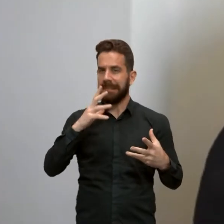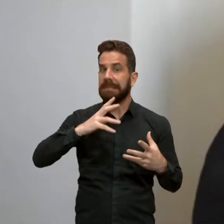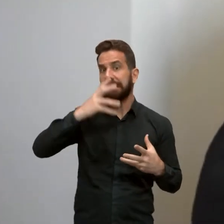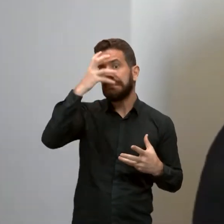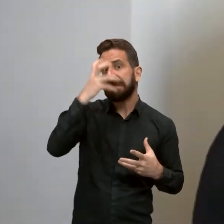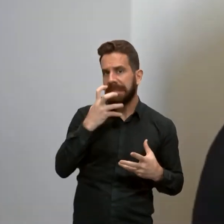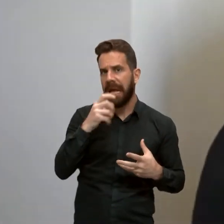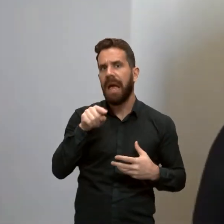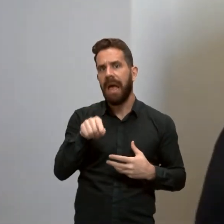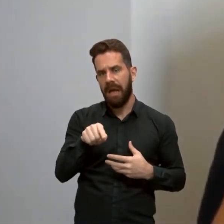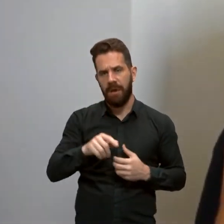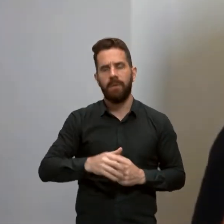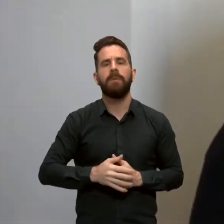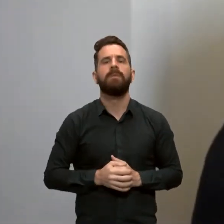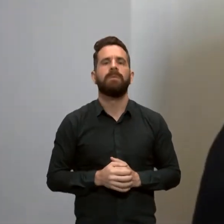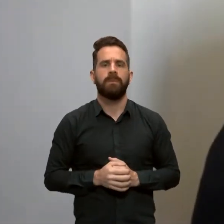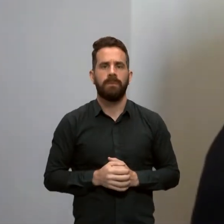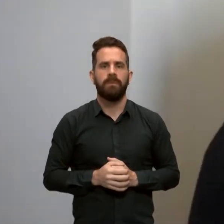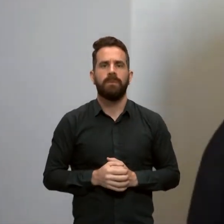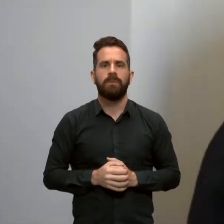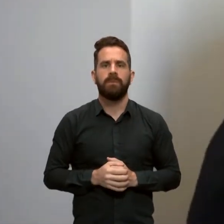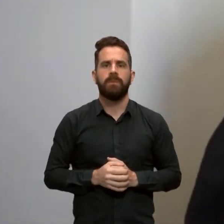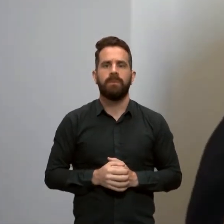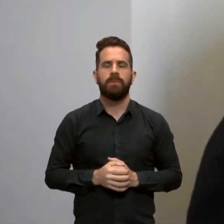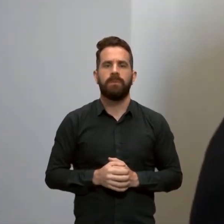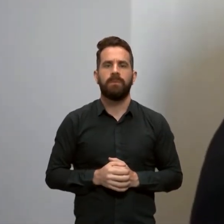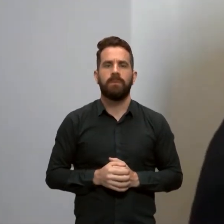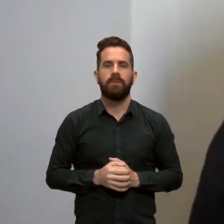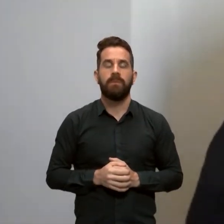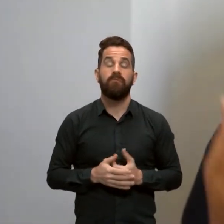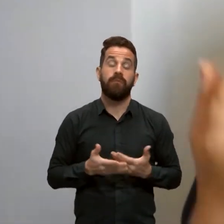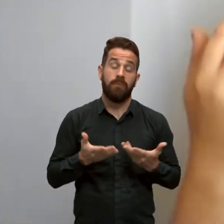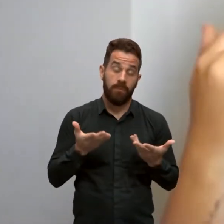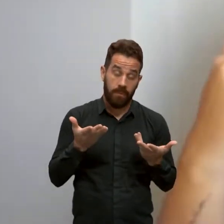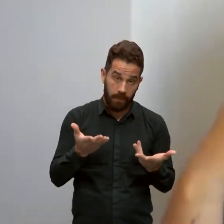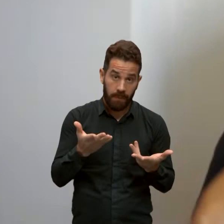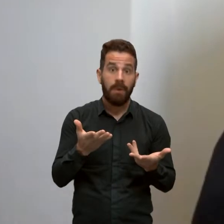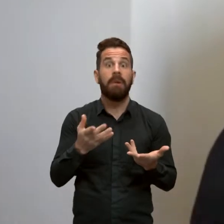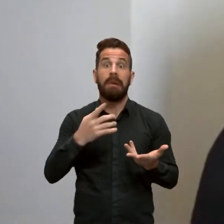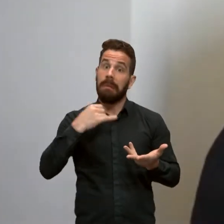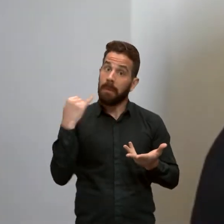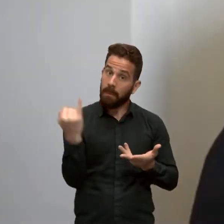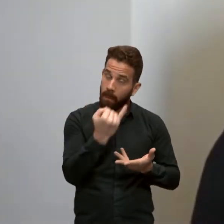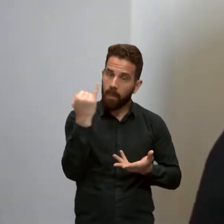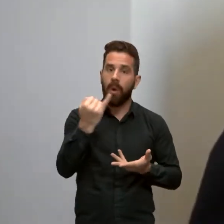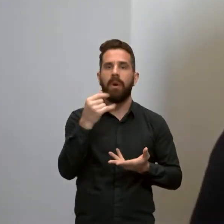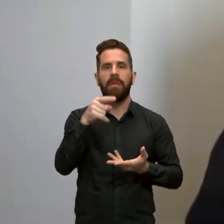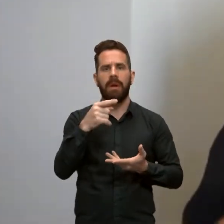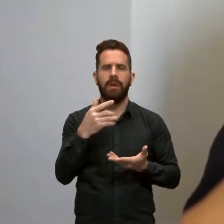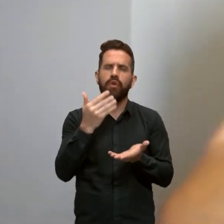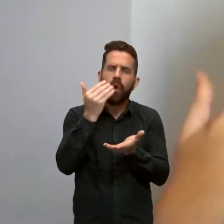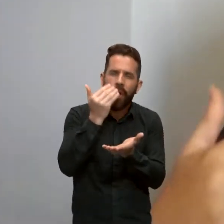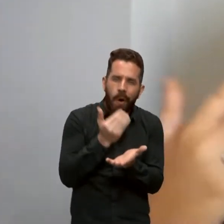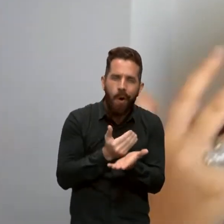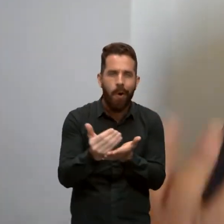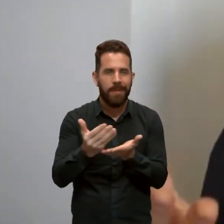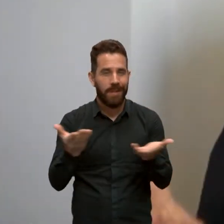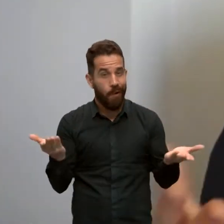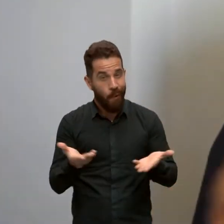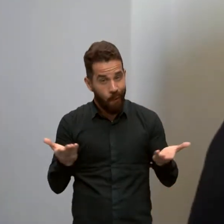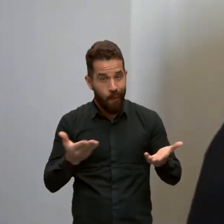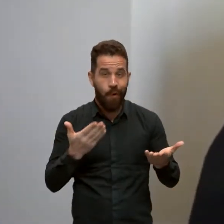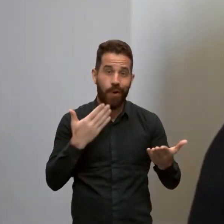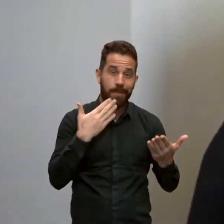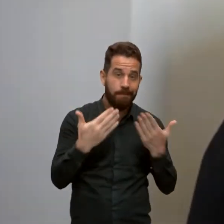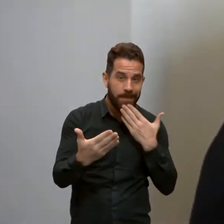questões. Nesse sentido, é importante já iniciar esse nosso diálogo, esse nosso